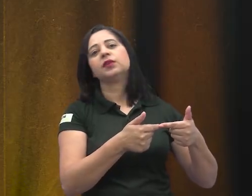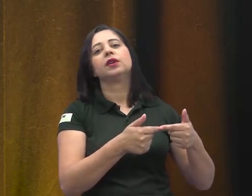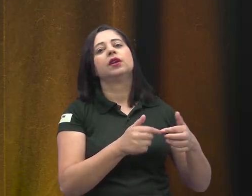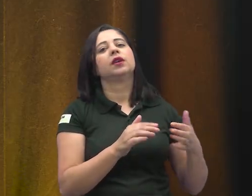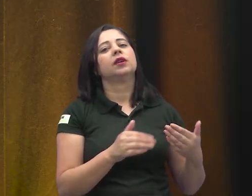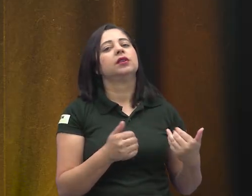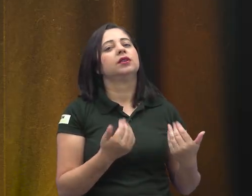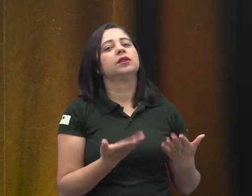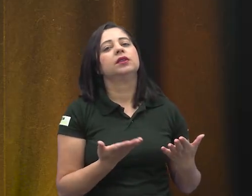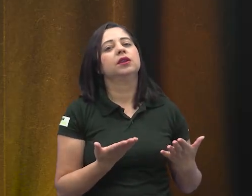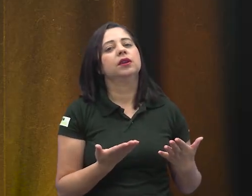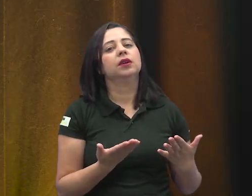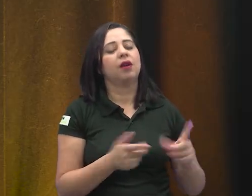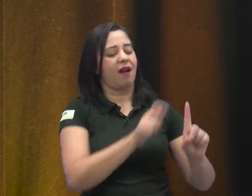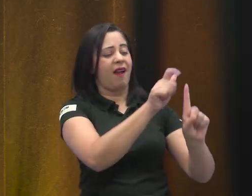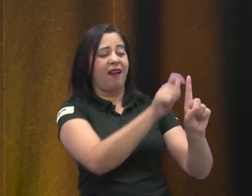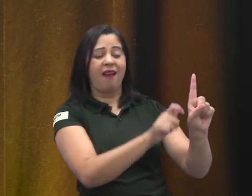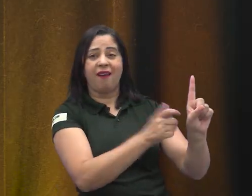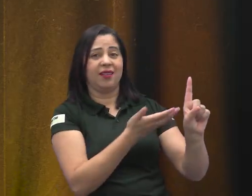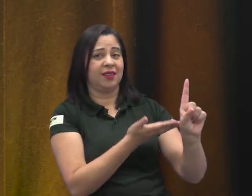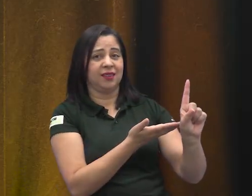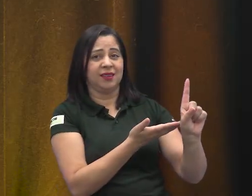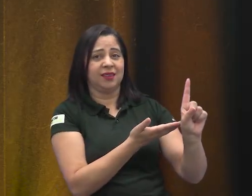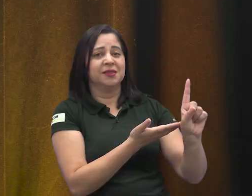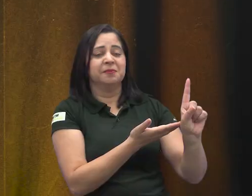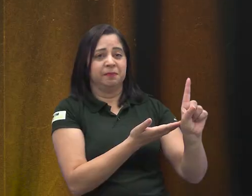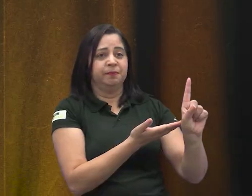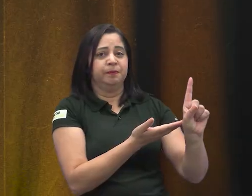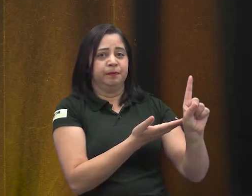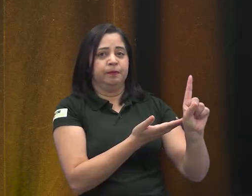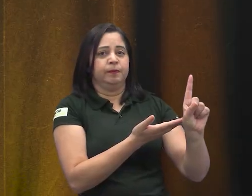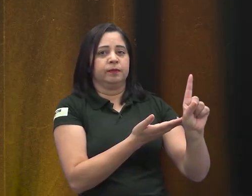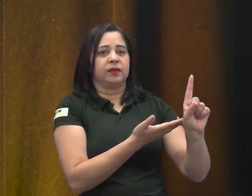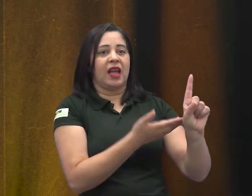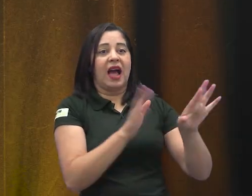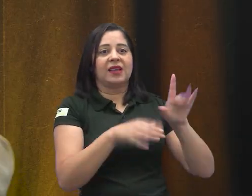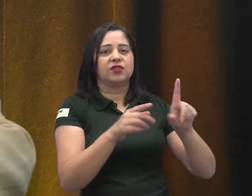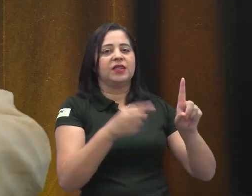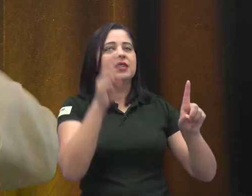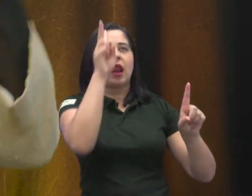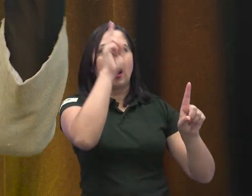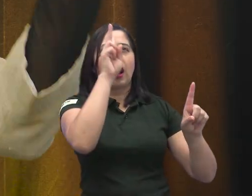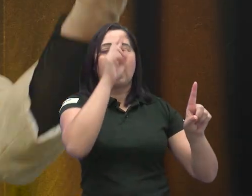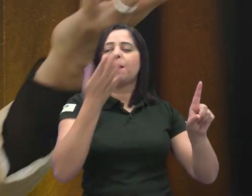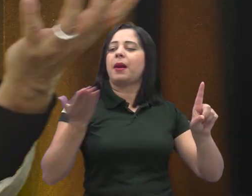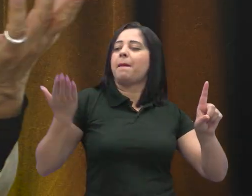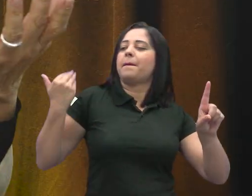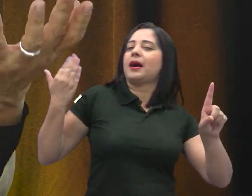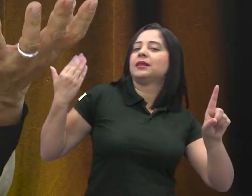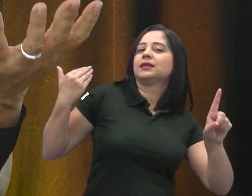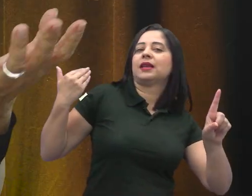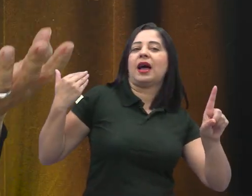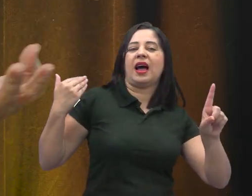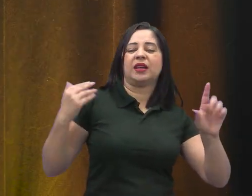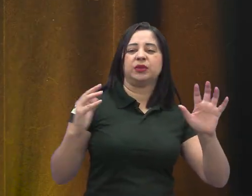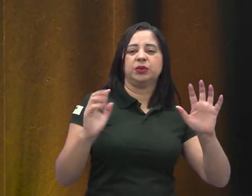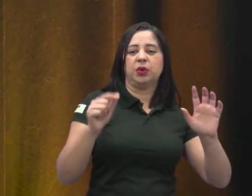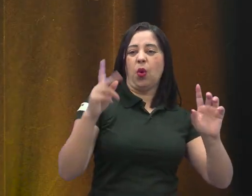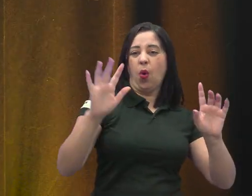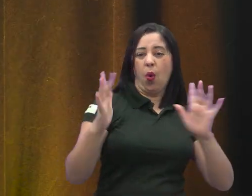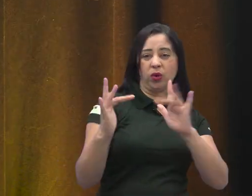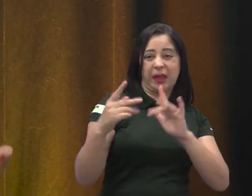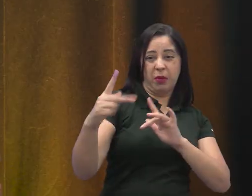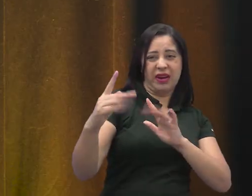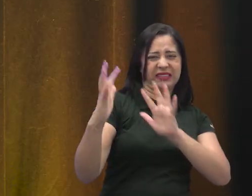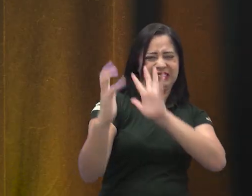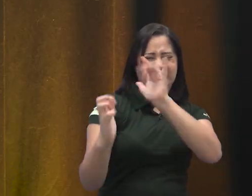planejava. Então, ela é uma pessoa que ela vem para a infância, ela briga com o namorado da